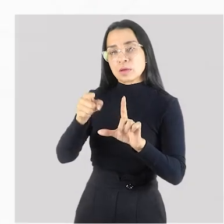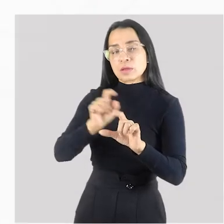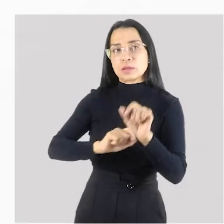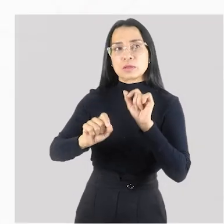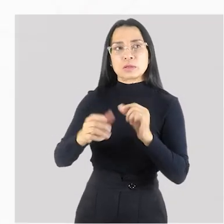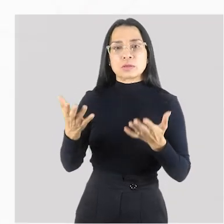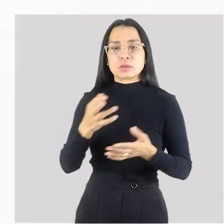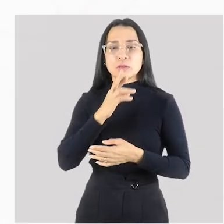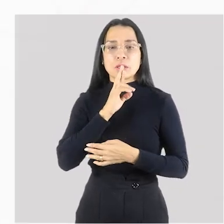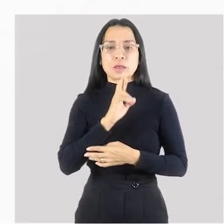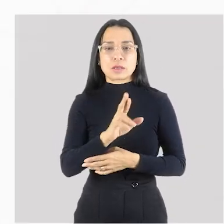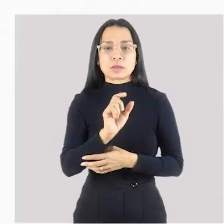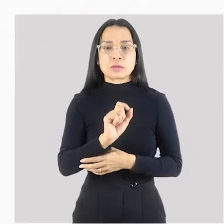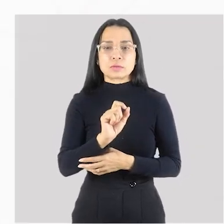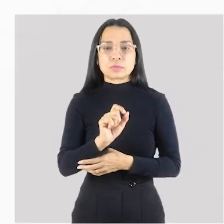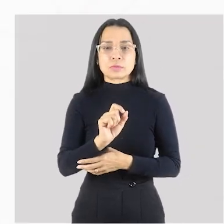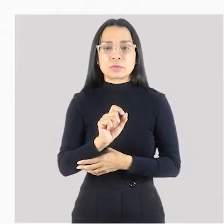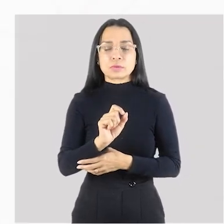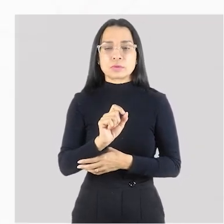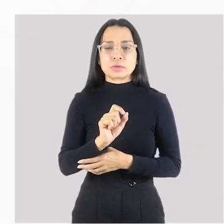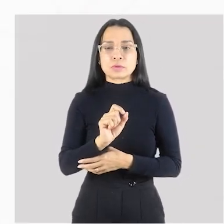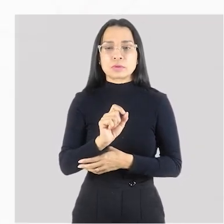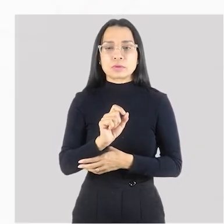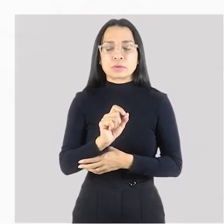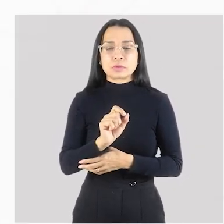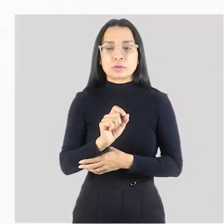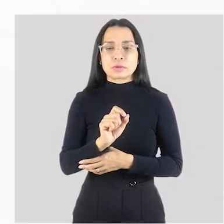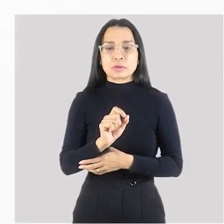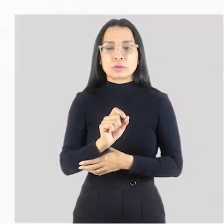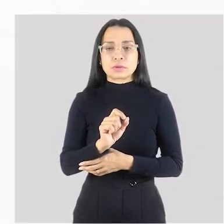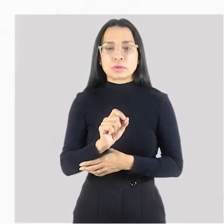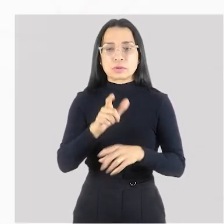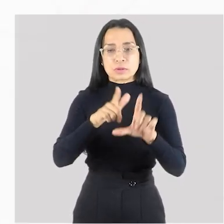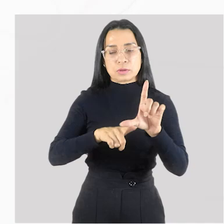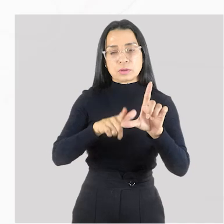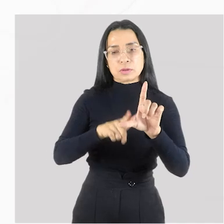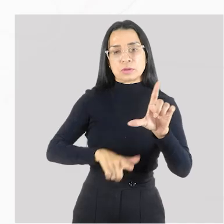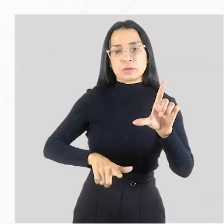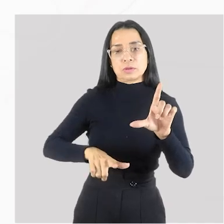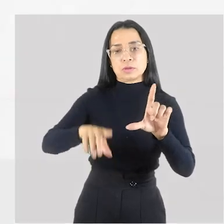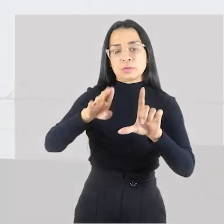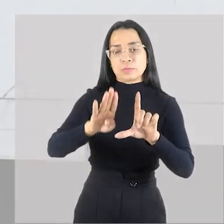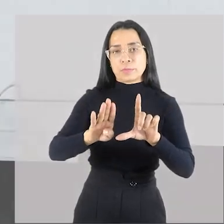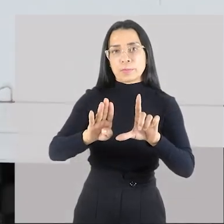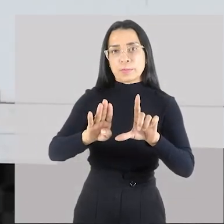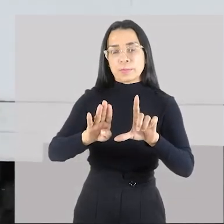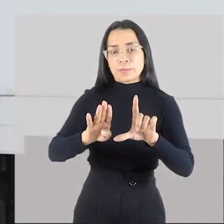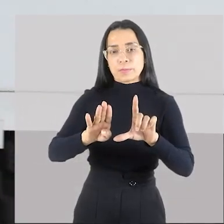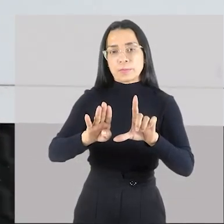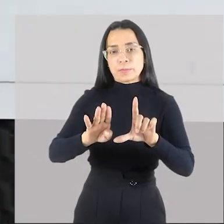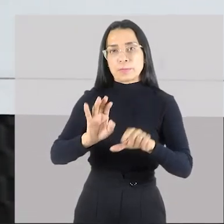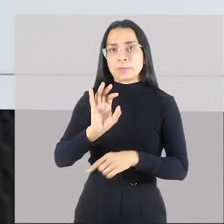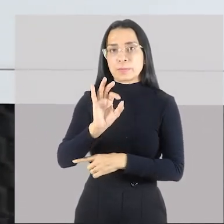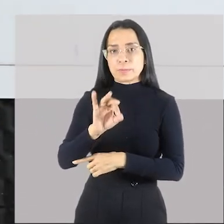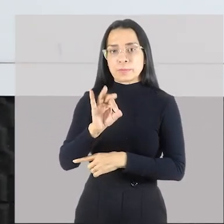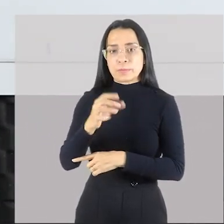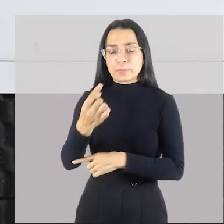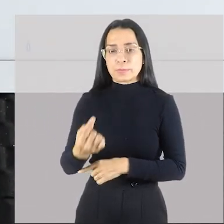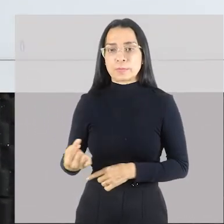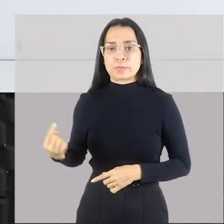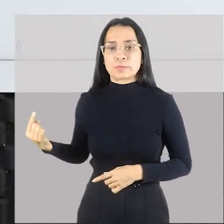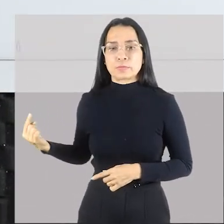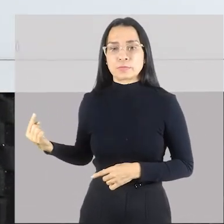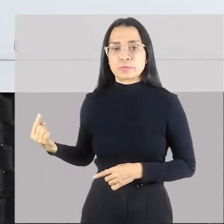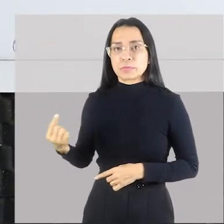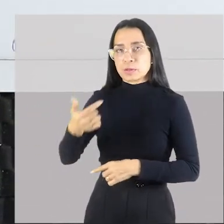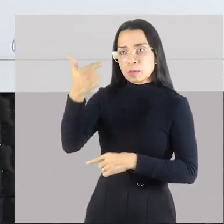Então, nossa resposta é a letra B de bola. Perfeito?